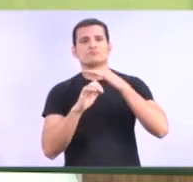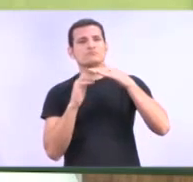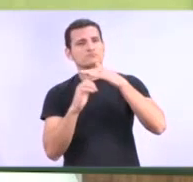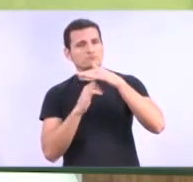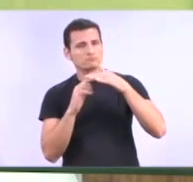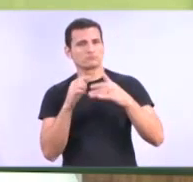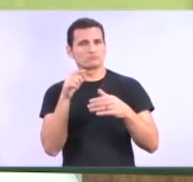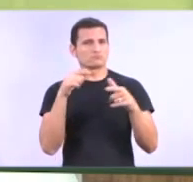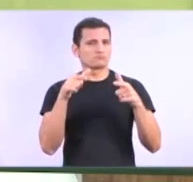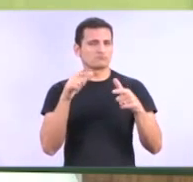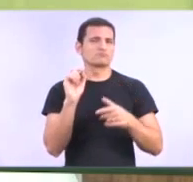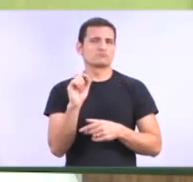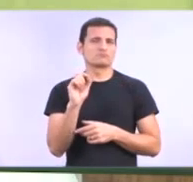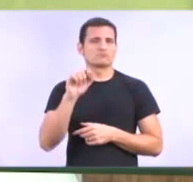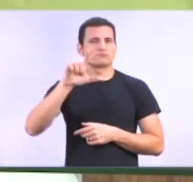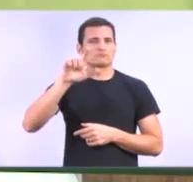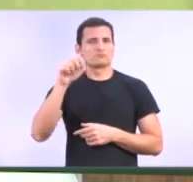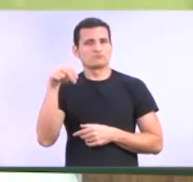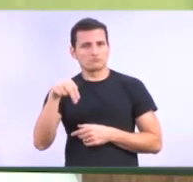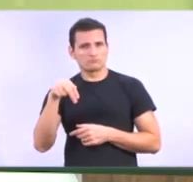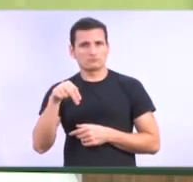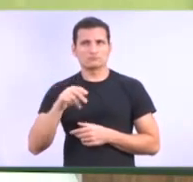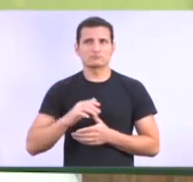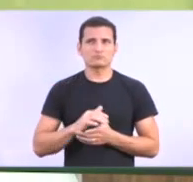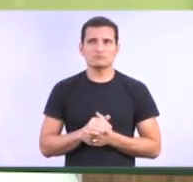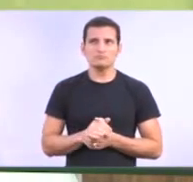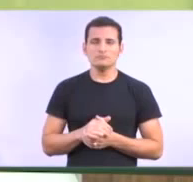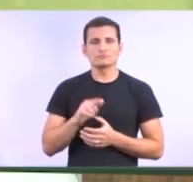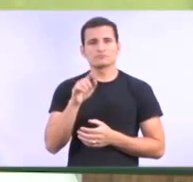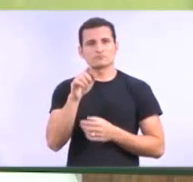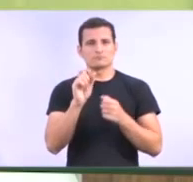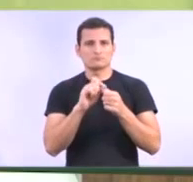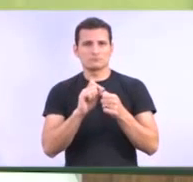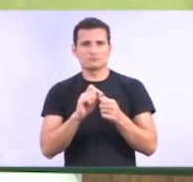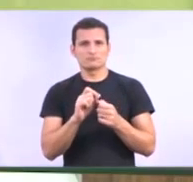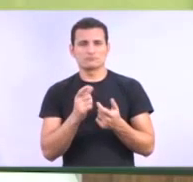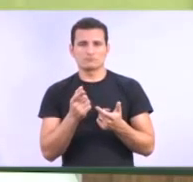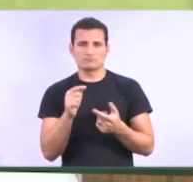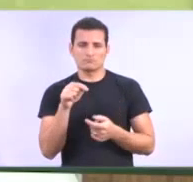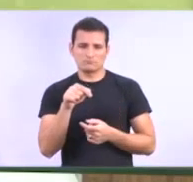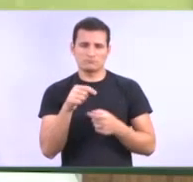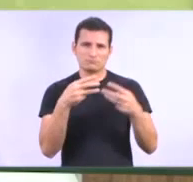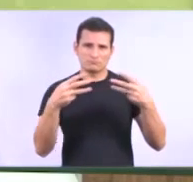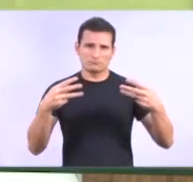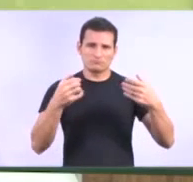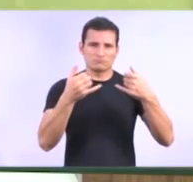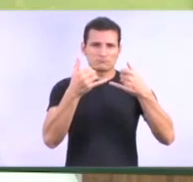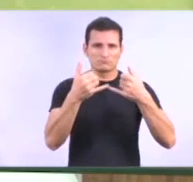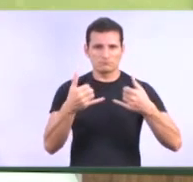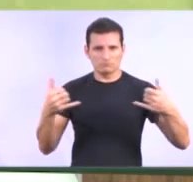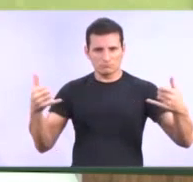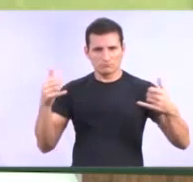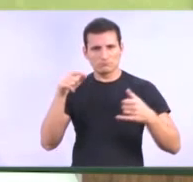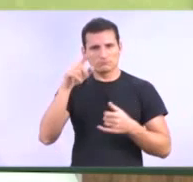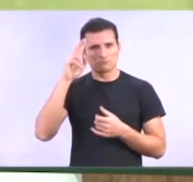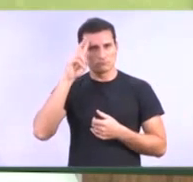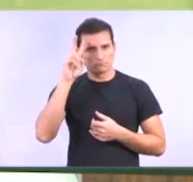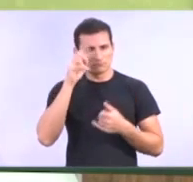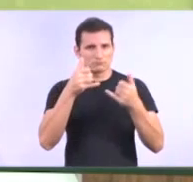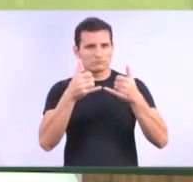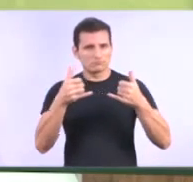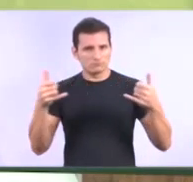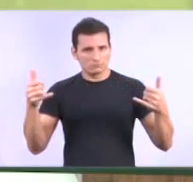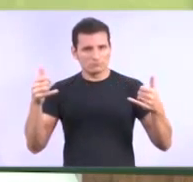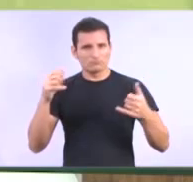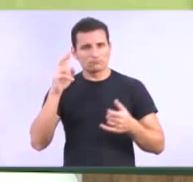sempre uma LAN, ou seja, você vai fazer a conexão na rede através de cabo, né? Você lembra que o cabo é através de qual é